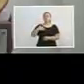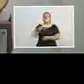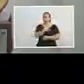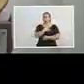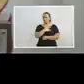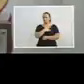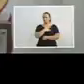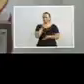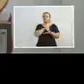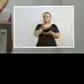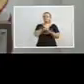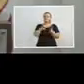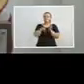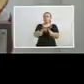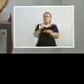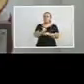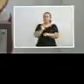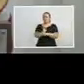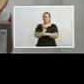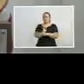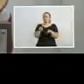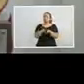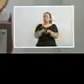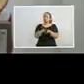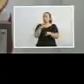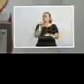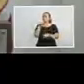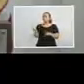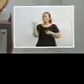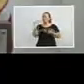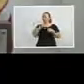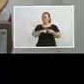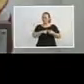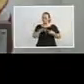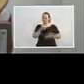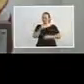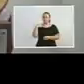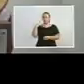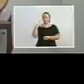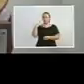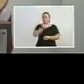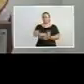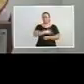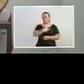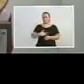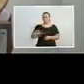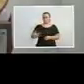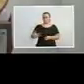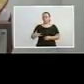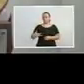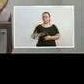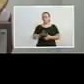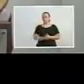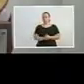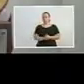O nosso secretário estadual, pelo que me consta, voltará a ser o nosso deputado João Paulo Kleinerman, que teremos um